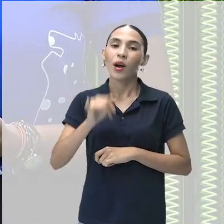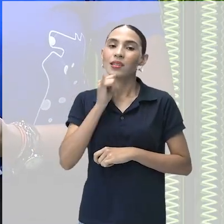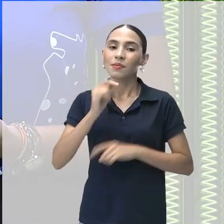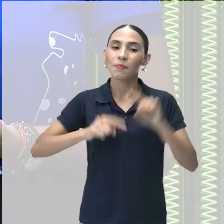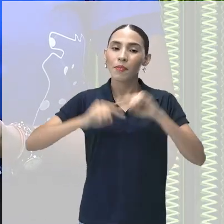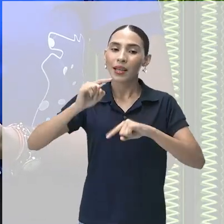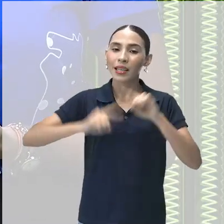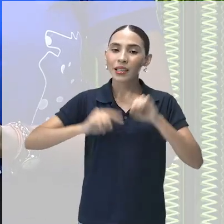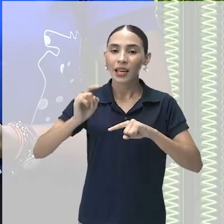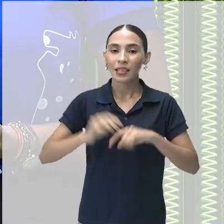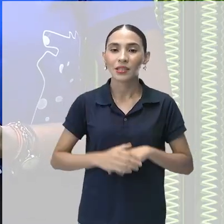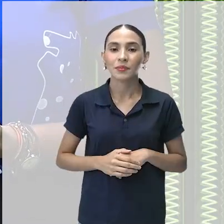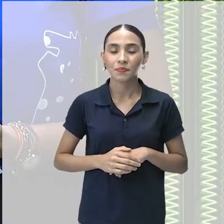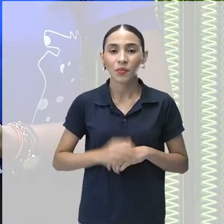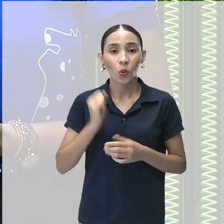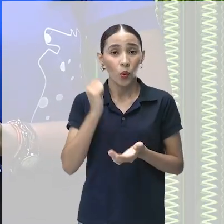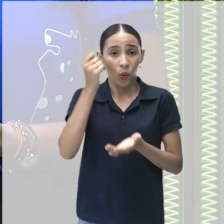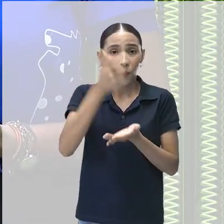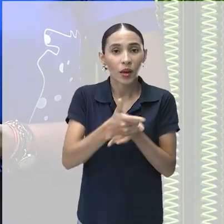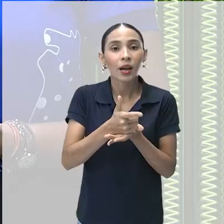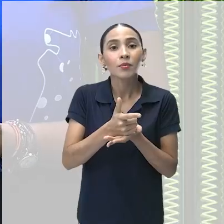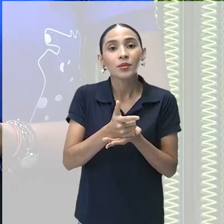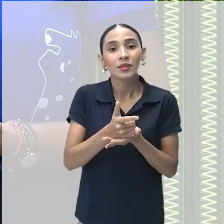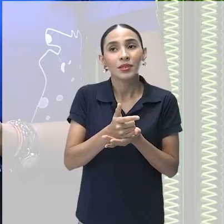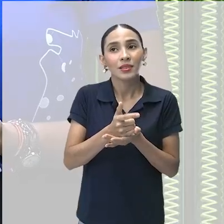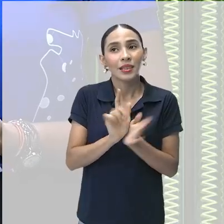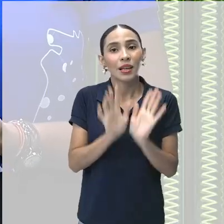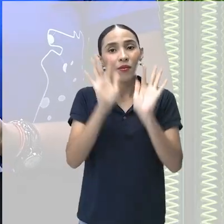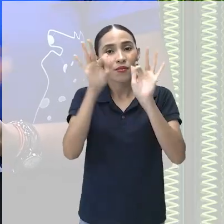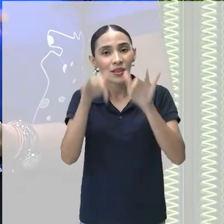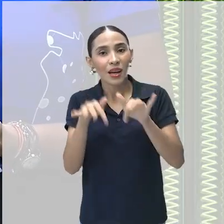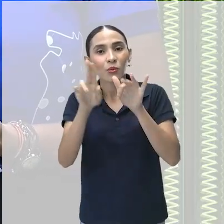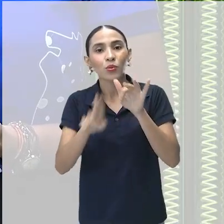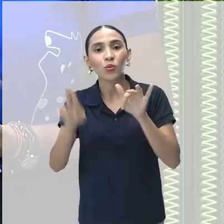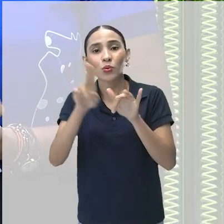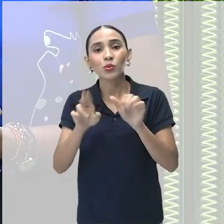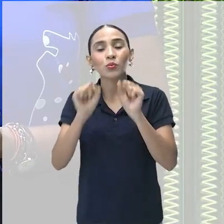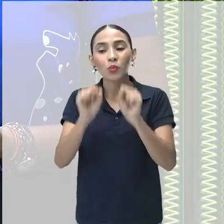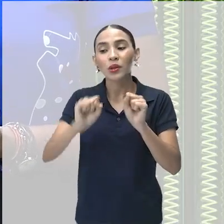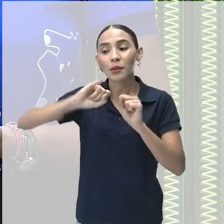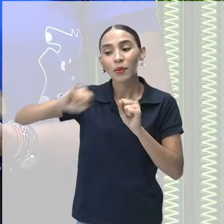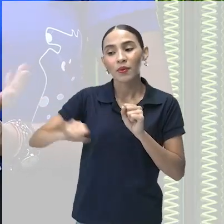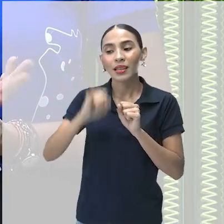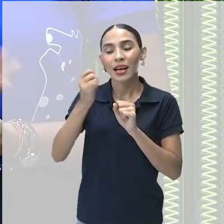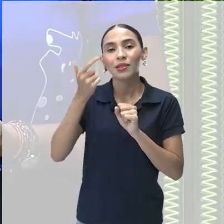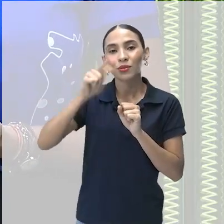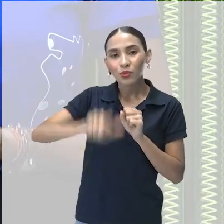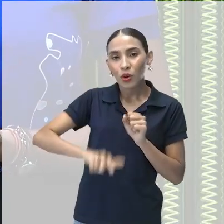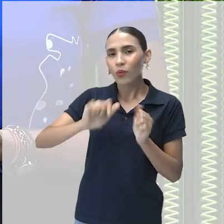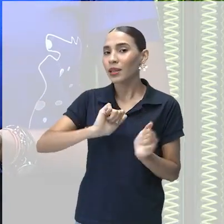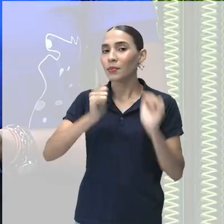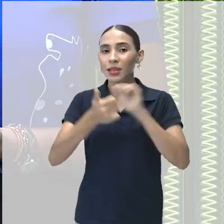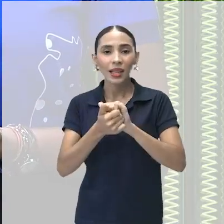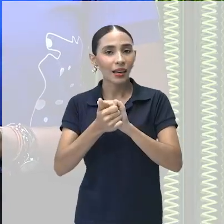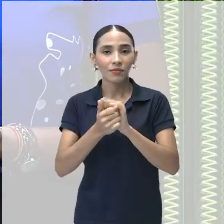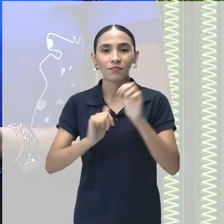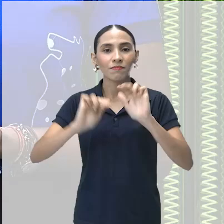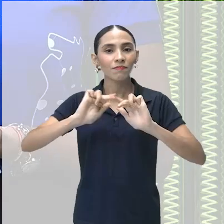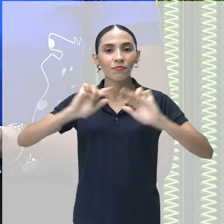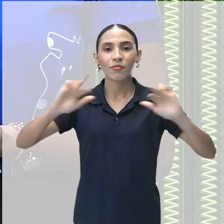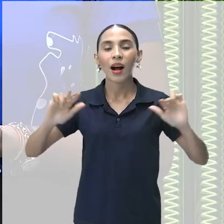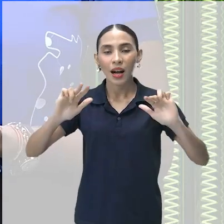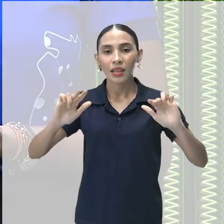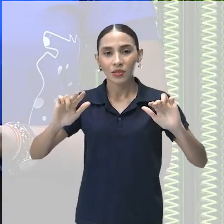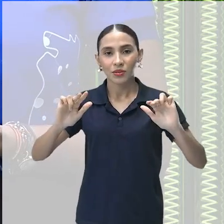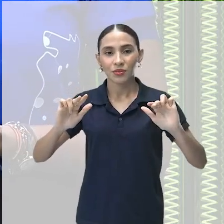embalagens compramos e, ao final do seu uso, podem ser aproveitadas para outras finalidades, como